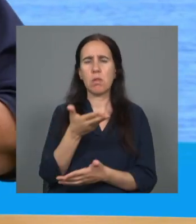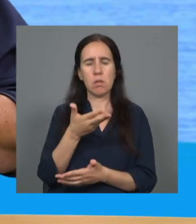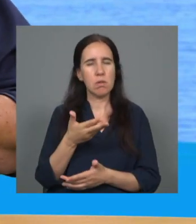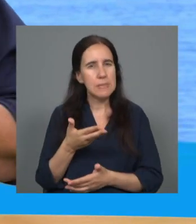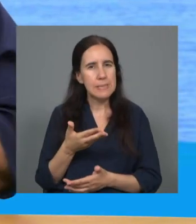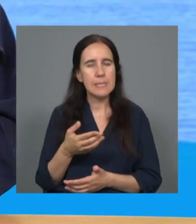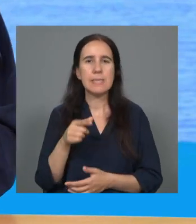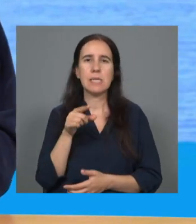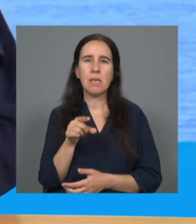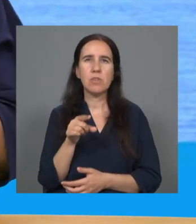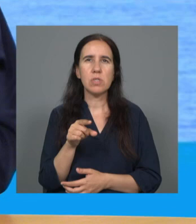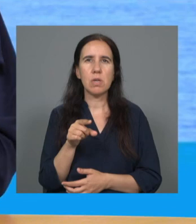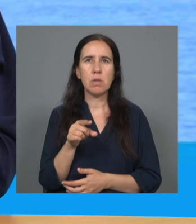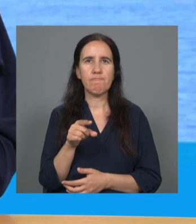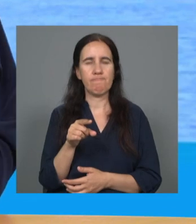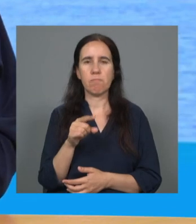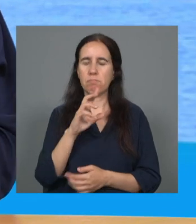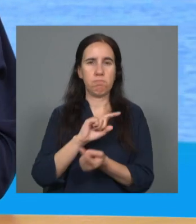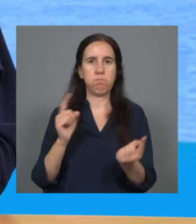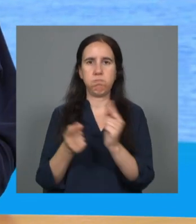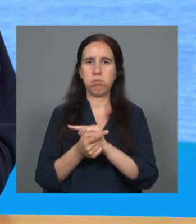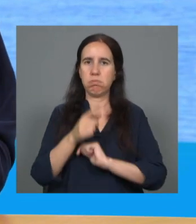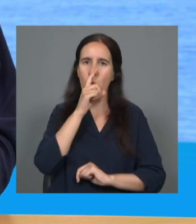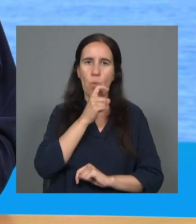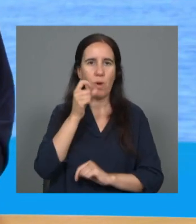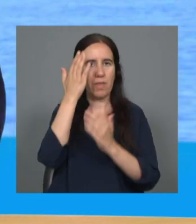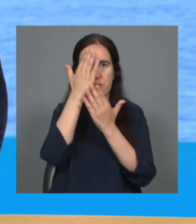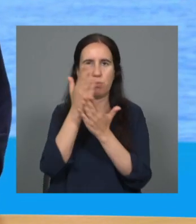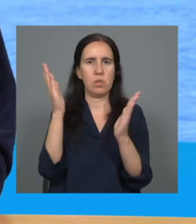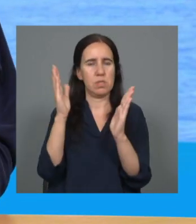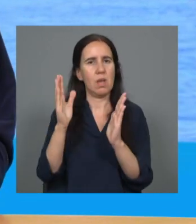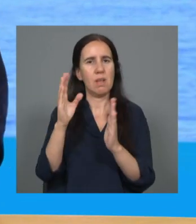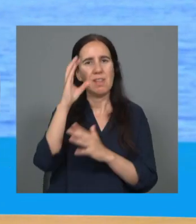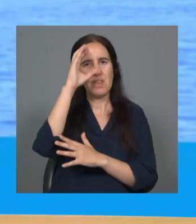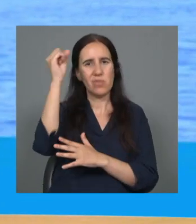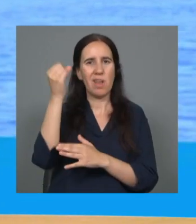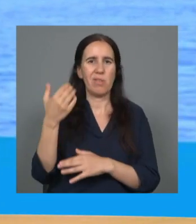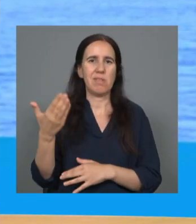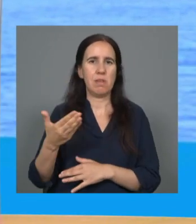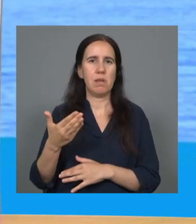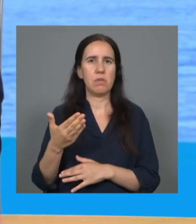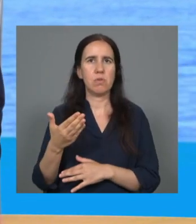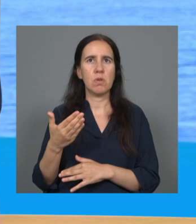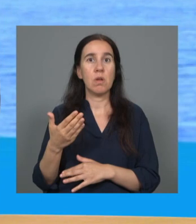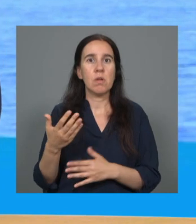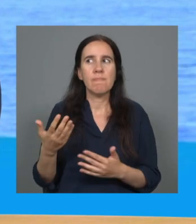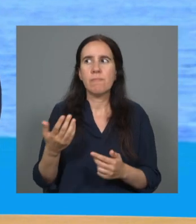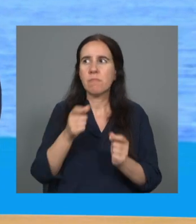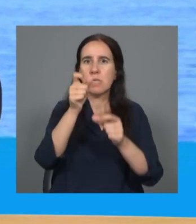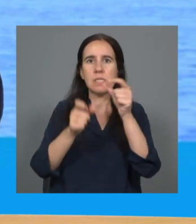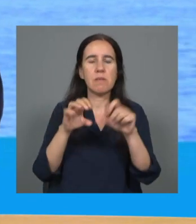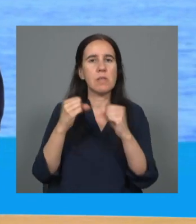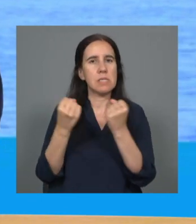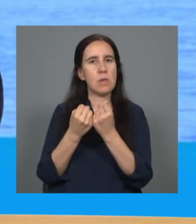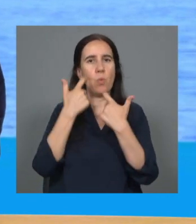é esta subversão da própria democracia, do próprio Estado de Direito, desta civilização do